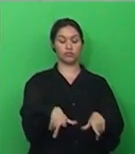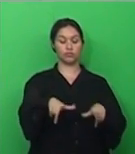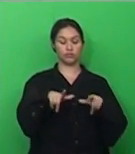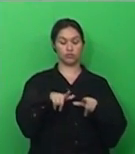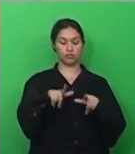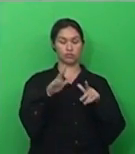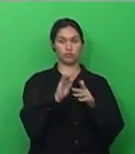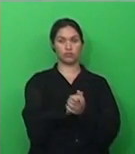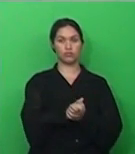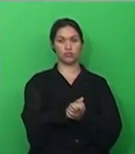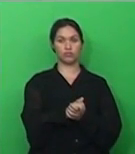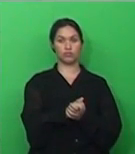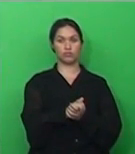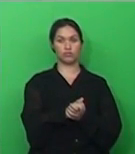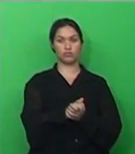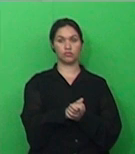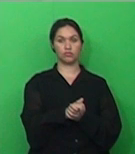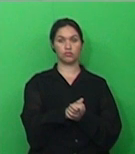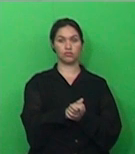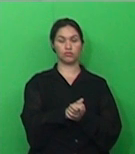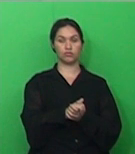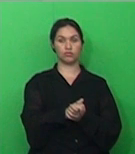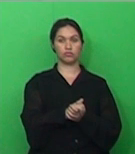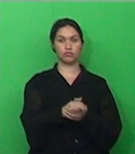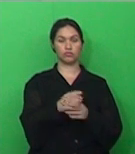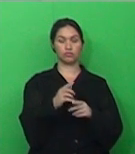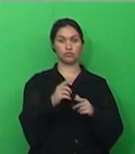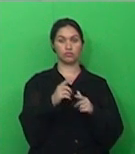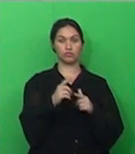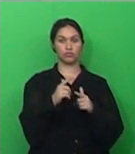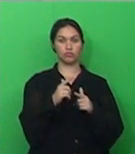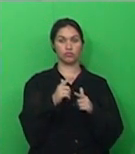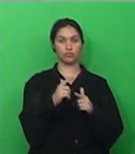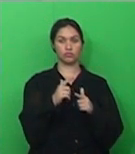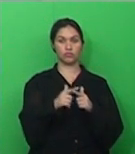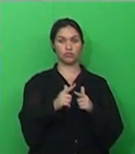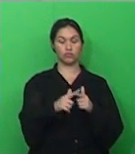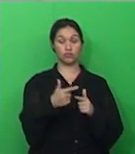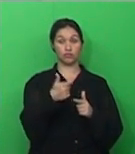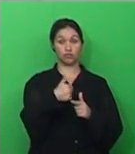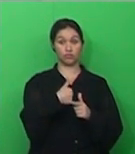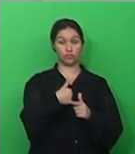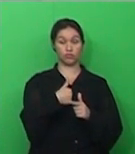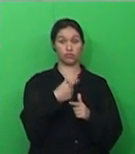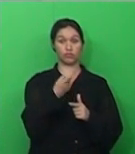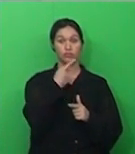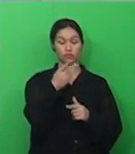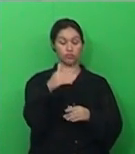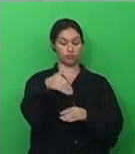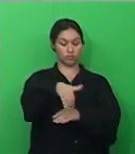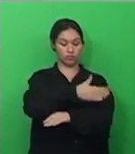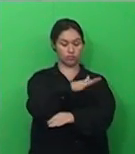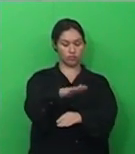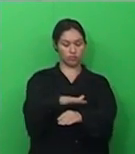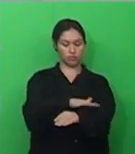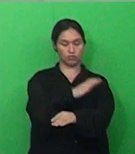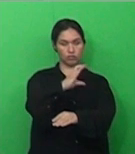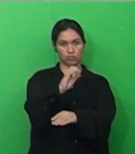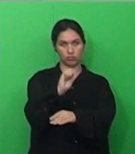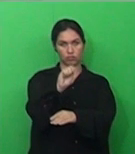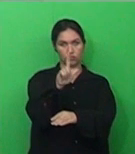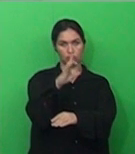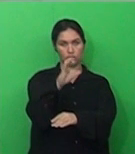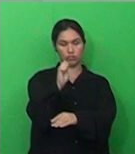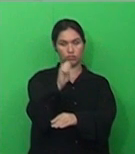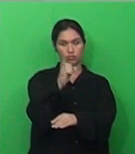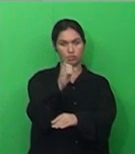requerimento também, assim como outros, logicamente, mas que eu insisto em relação às calçadas, porque hoje eu presenciei